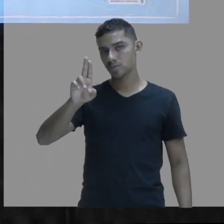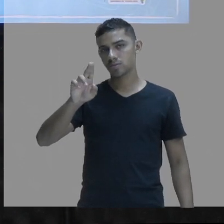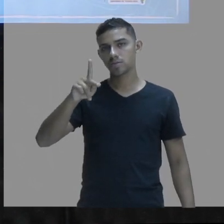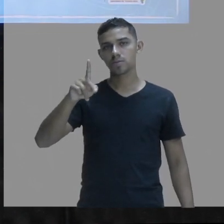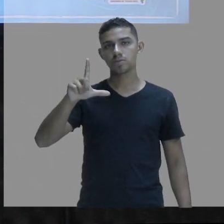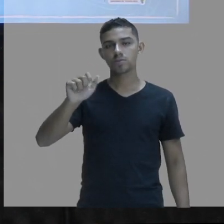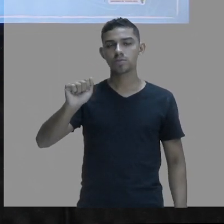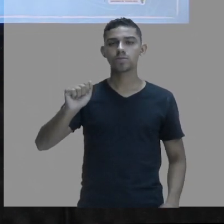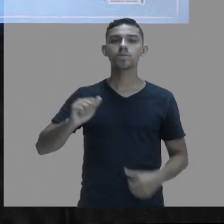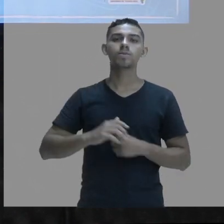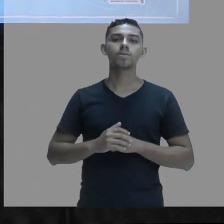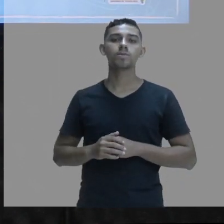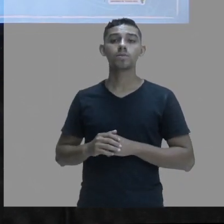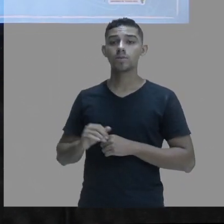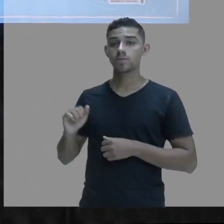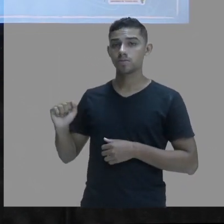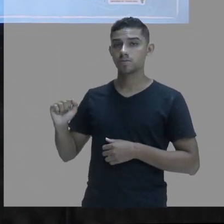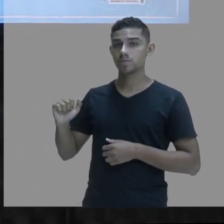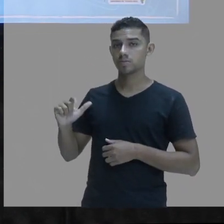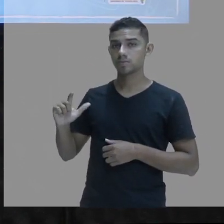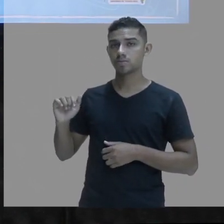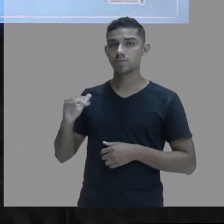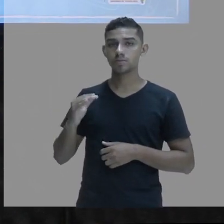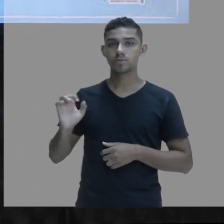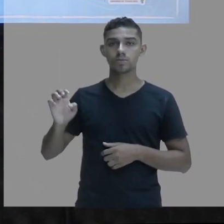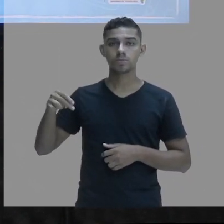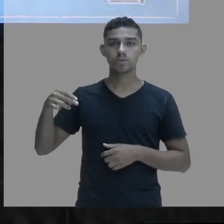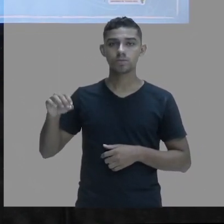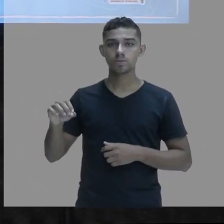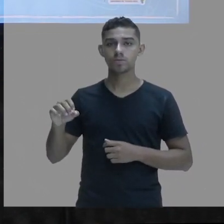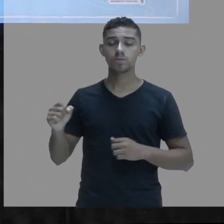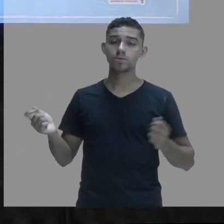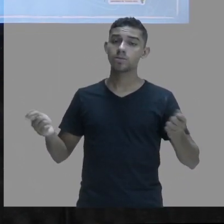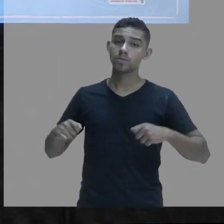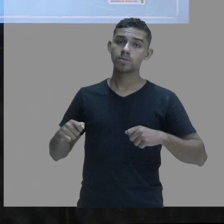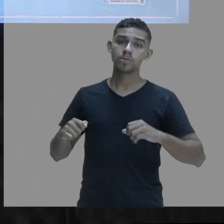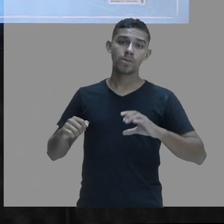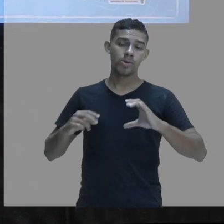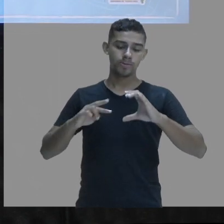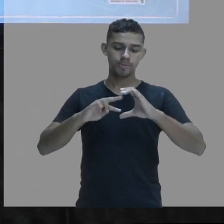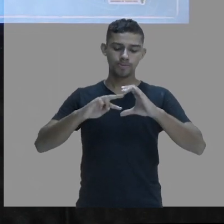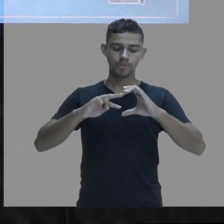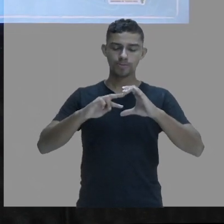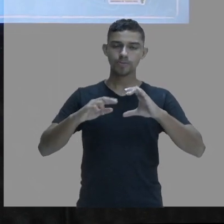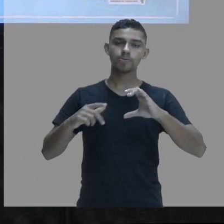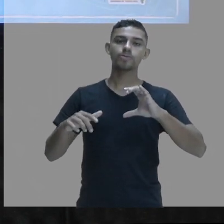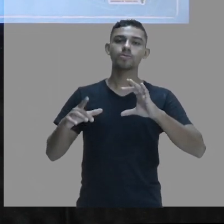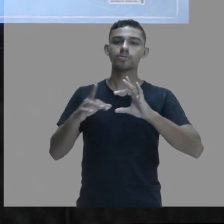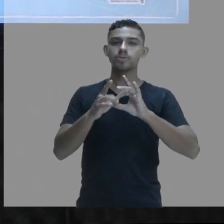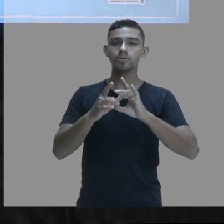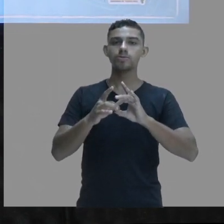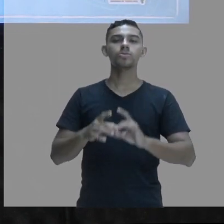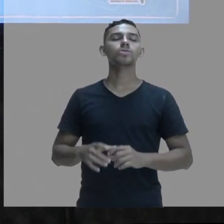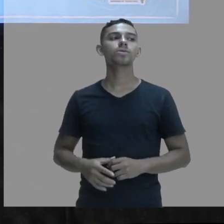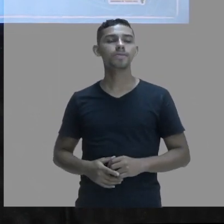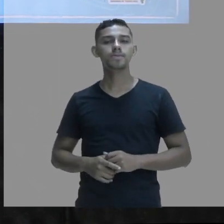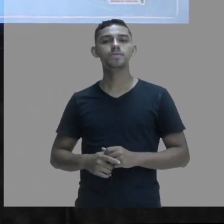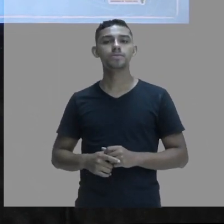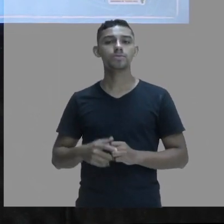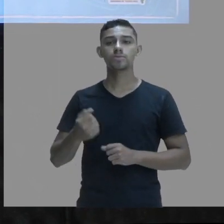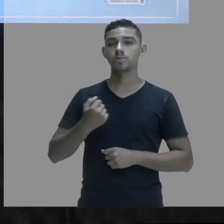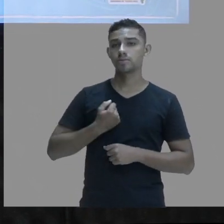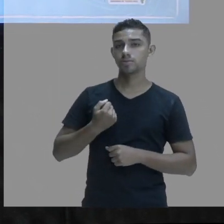a cadeia principal é a maior sequência de átomos de carbonos que contenha a ligação dupla, certo? E